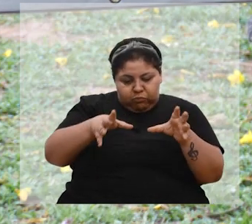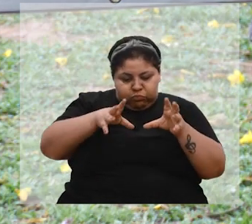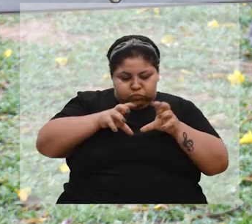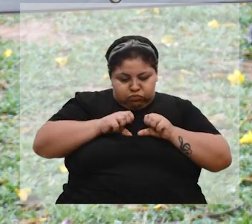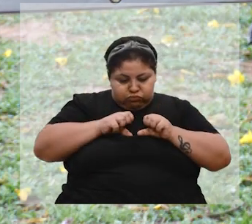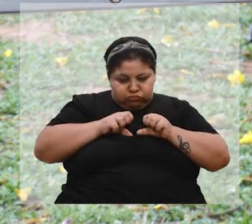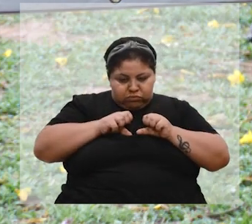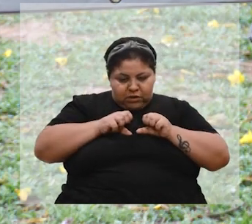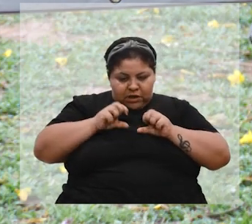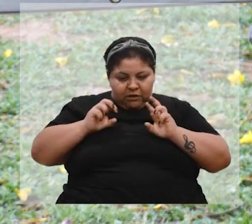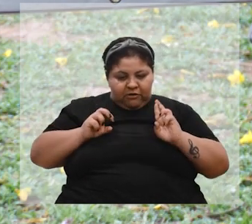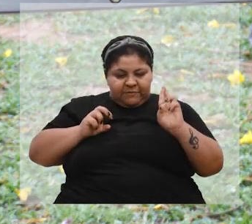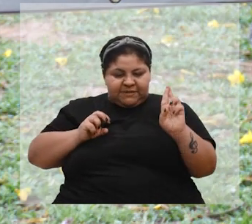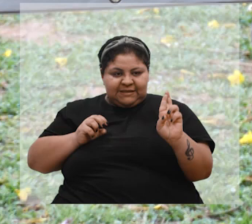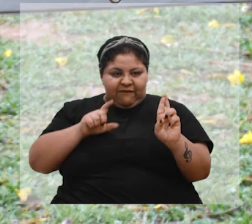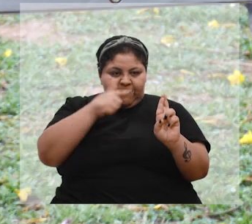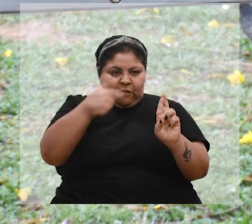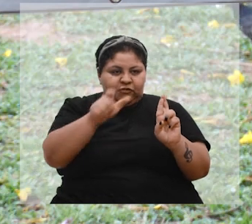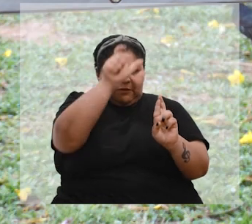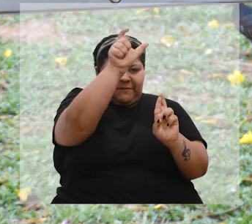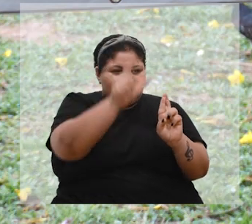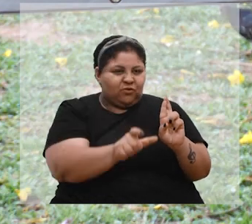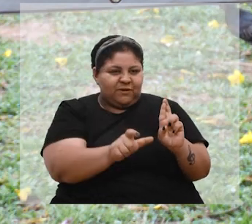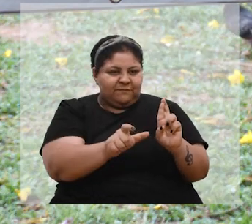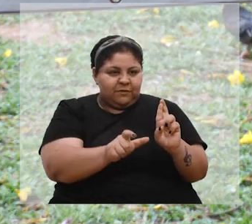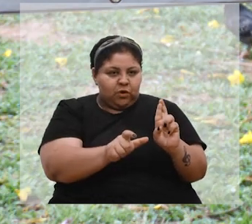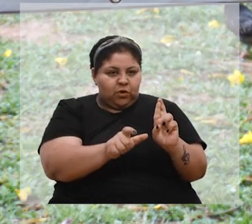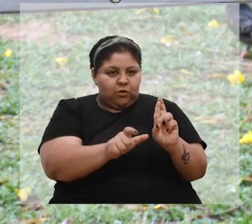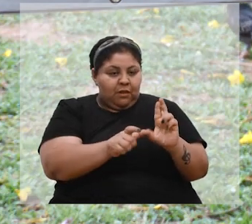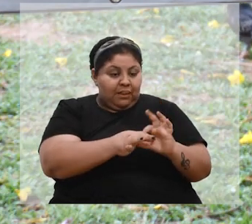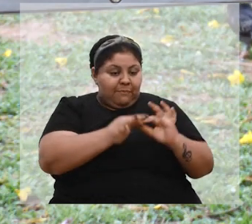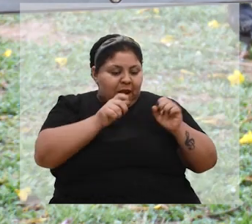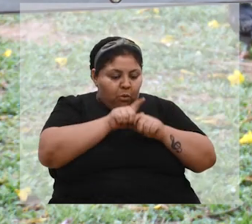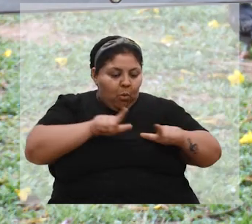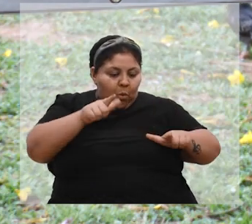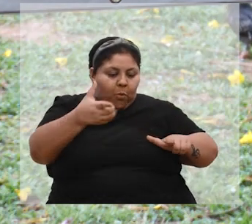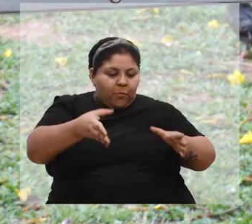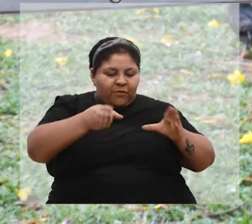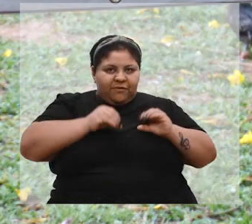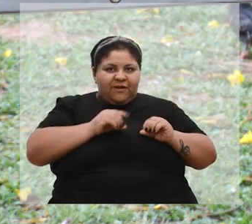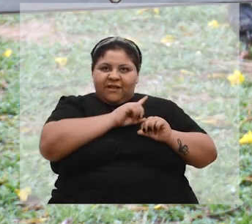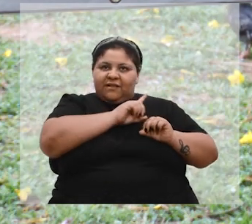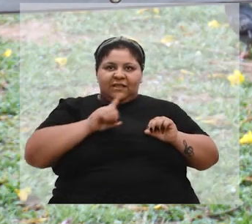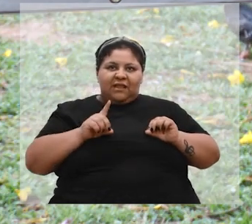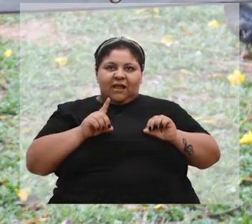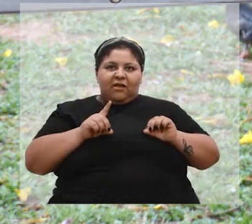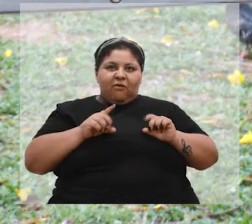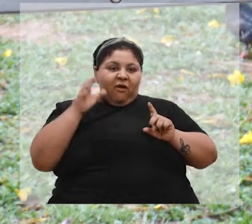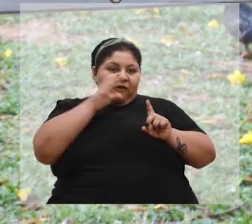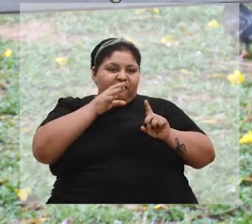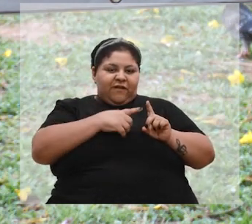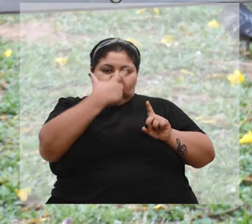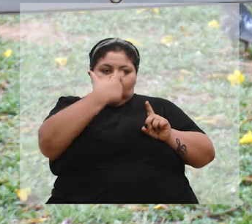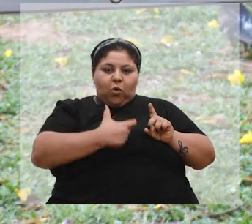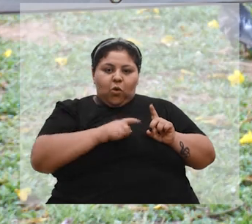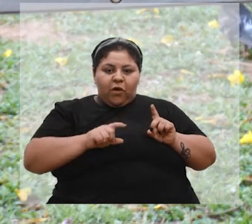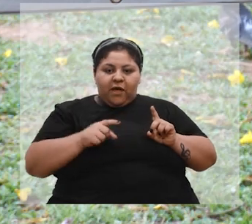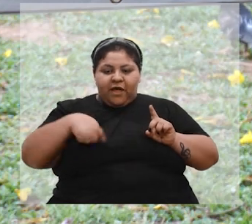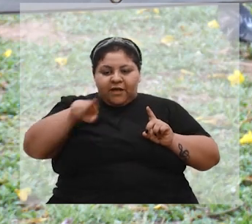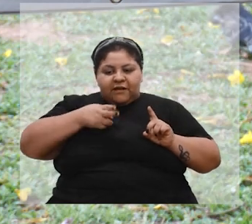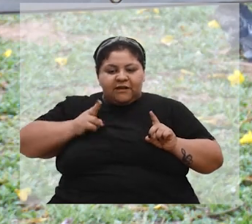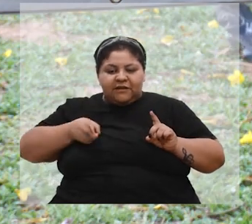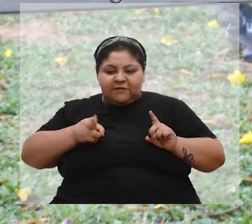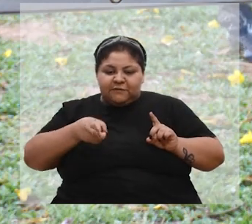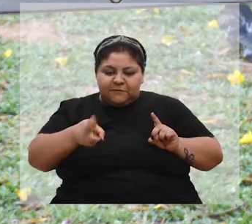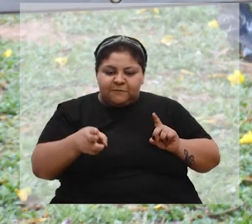algo em mim, de quem eu era para este outro, deixa de me habitar. E isso não é sem efeito em tudo que eu